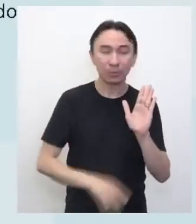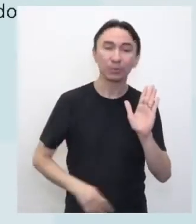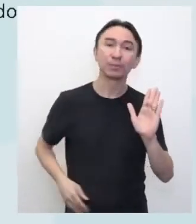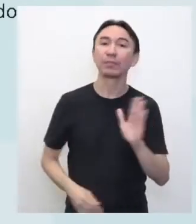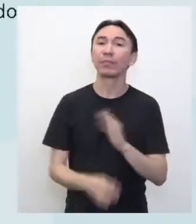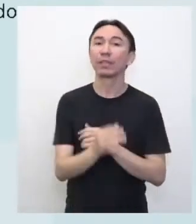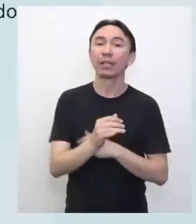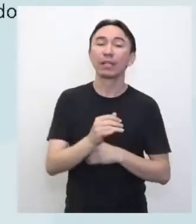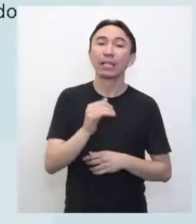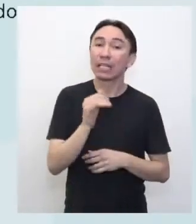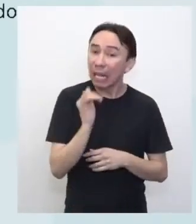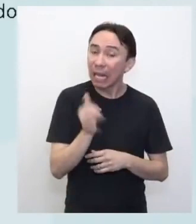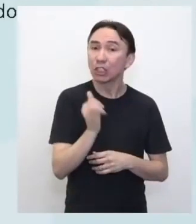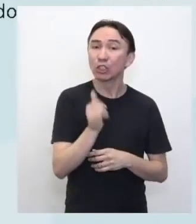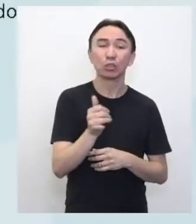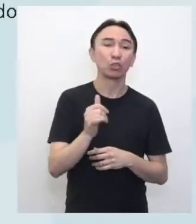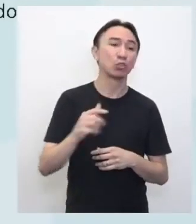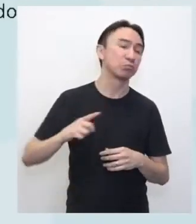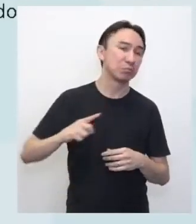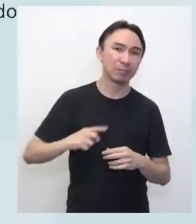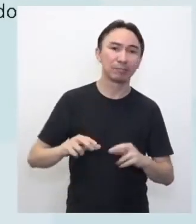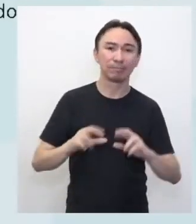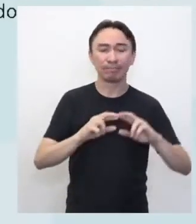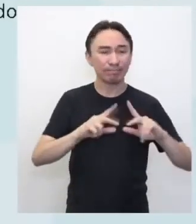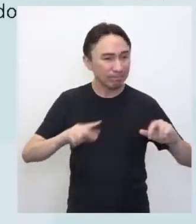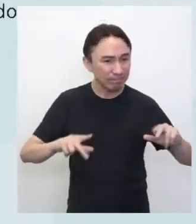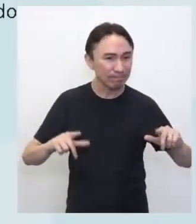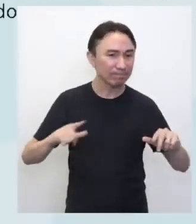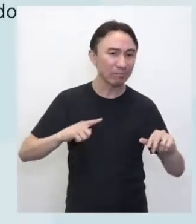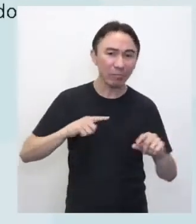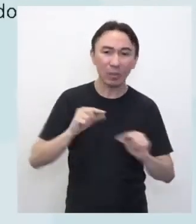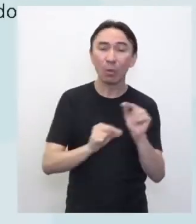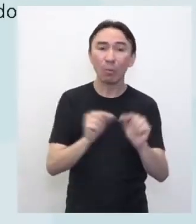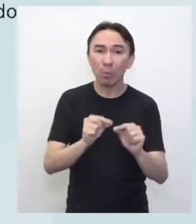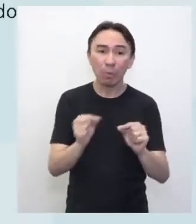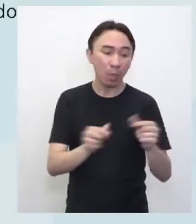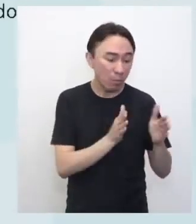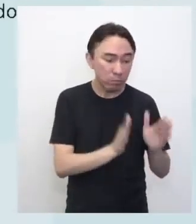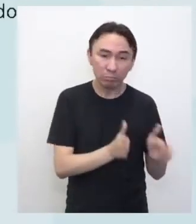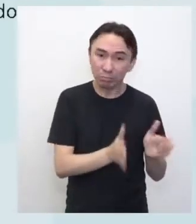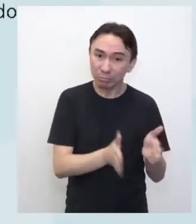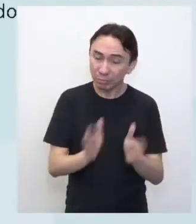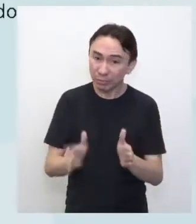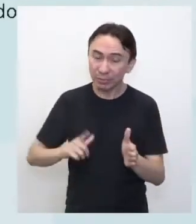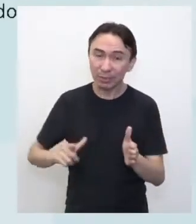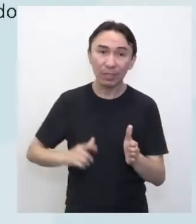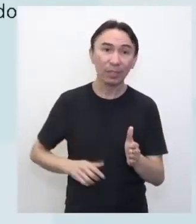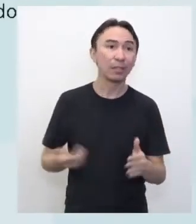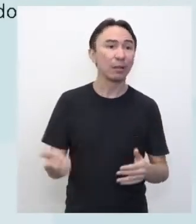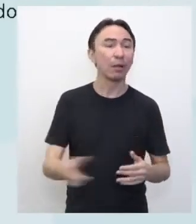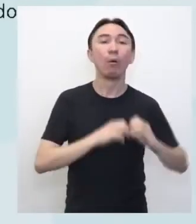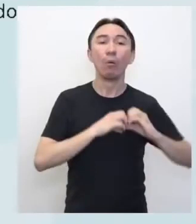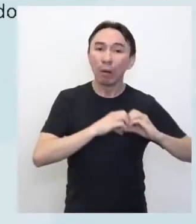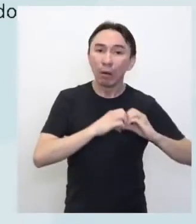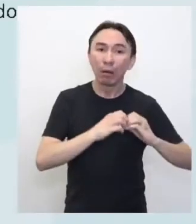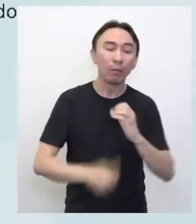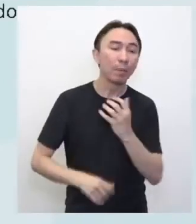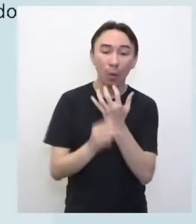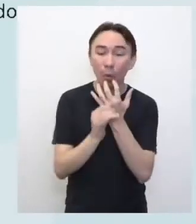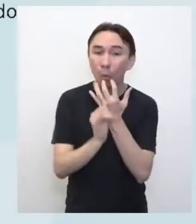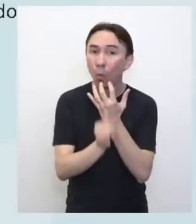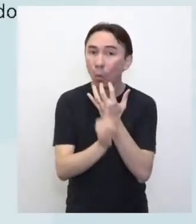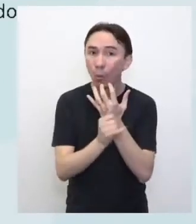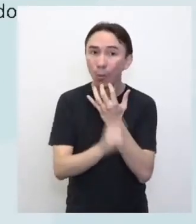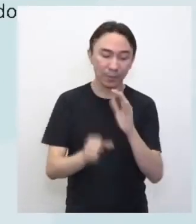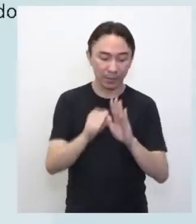e de localização, sequência lógica dos fatos na construção de sentido no romance do conto do século XIX,